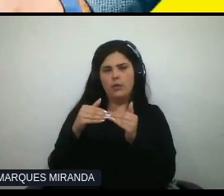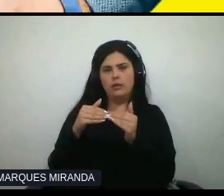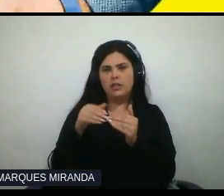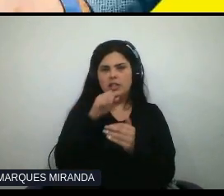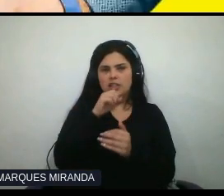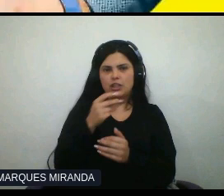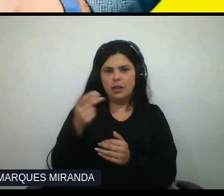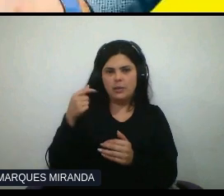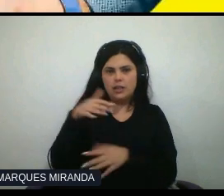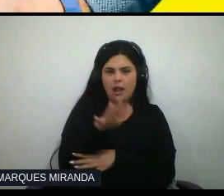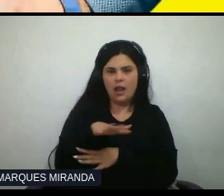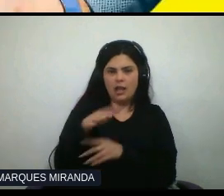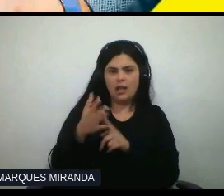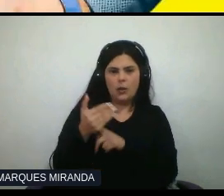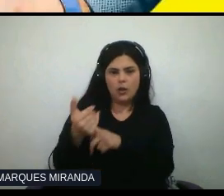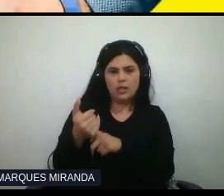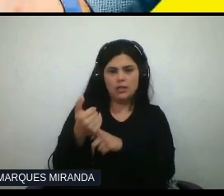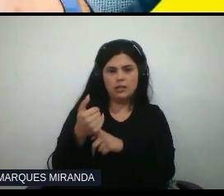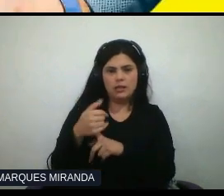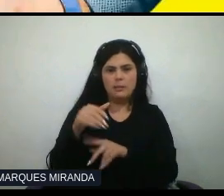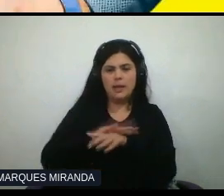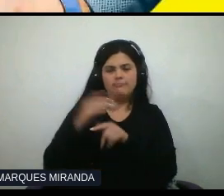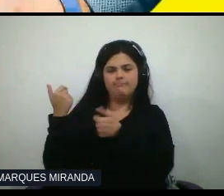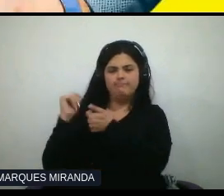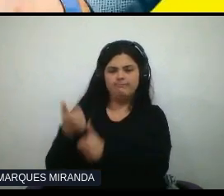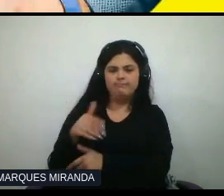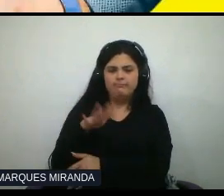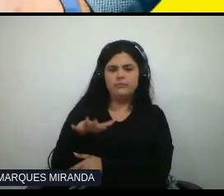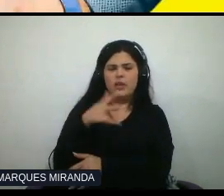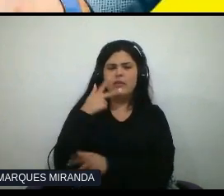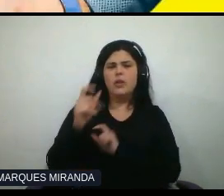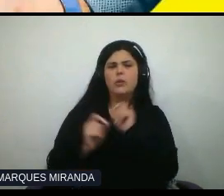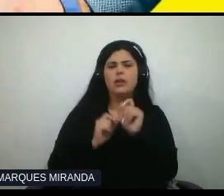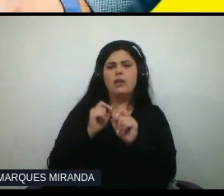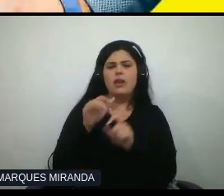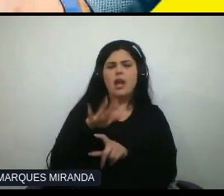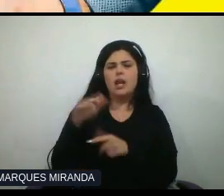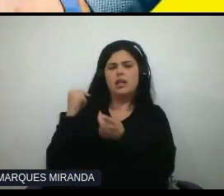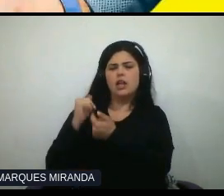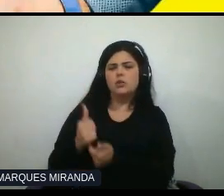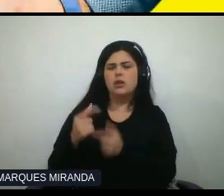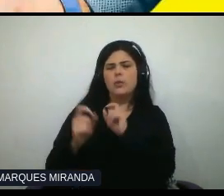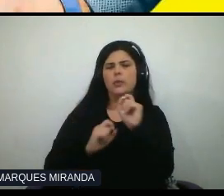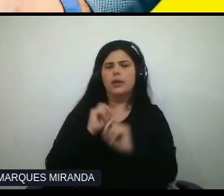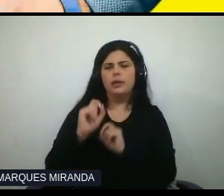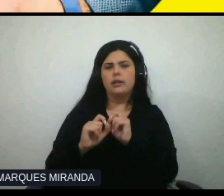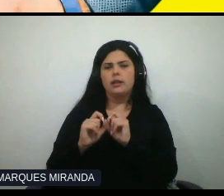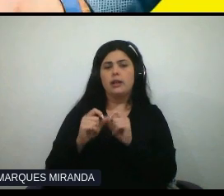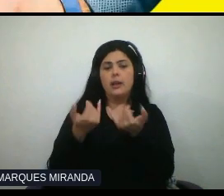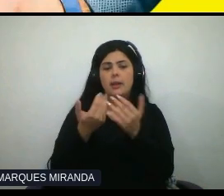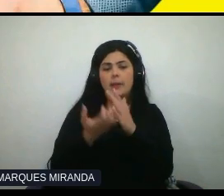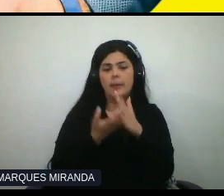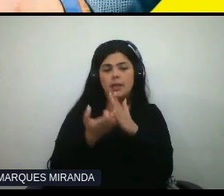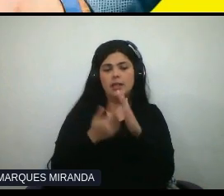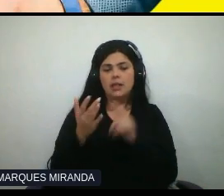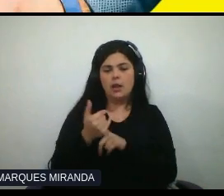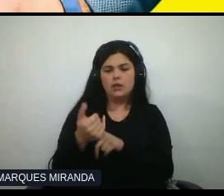os mercados de tecnologia, eles eram mais tradicionais. O que eu estou falando de mercados tradicionais? A gente tem empresas de tecnologia dos anos 60, anos